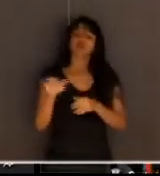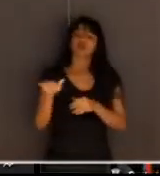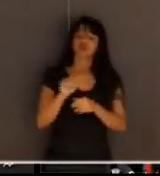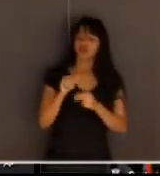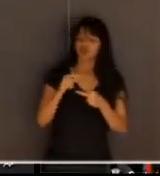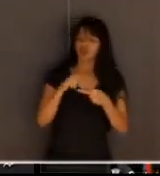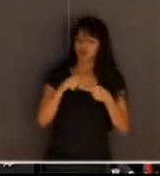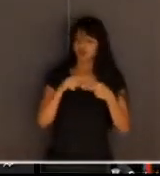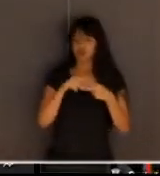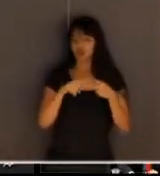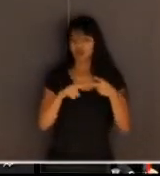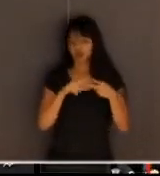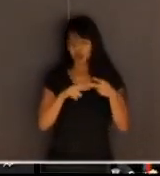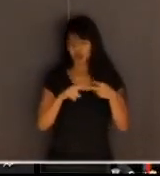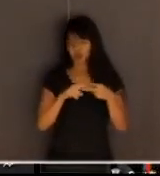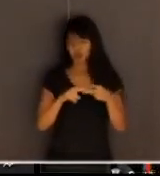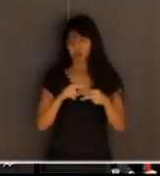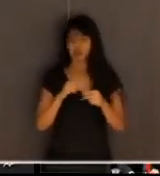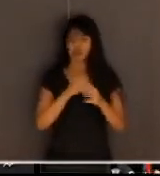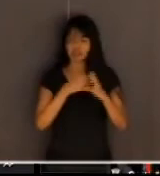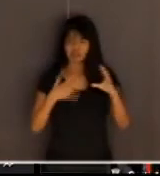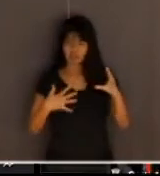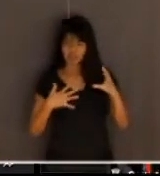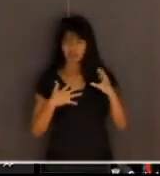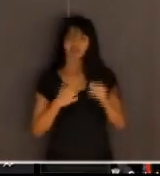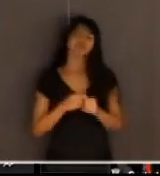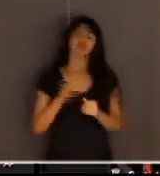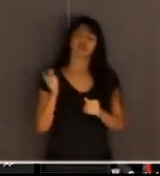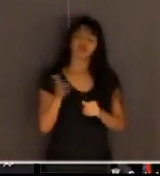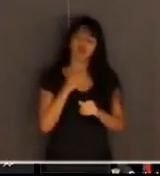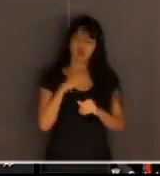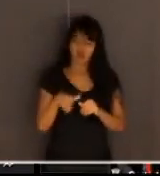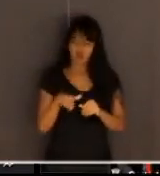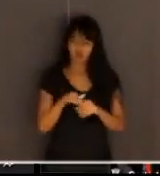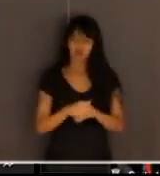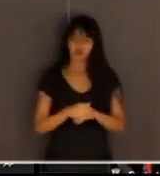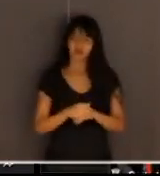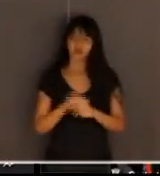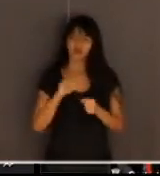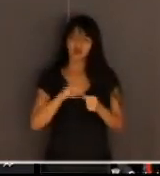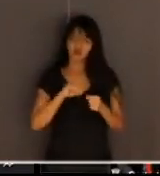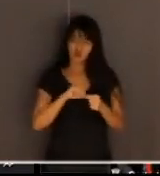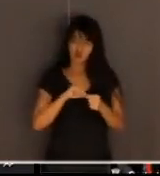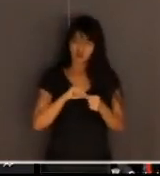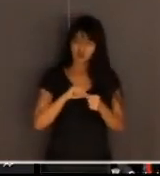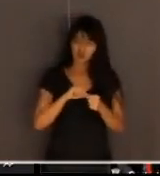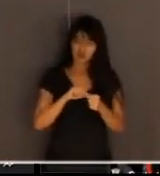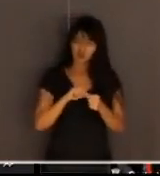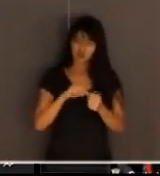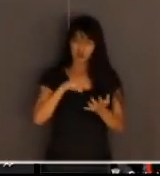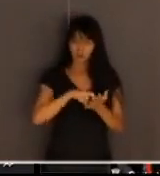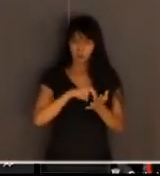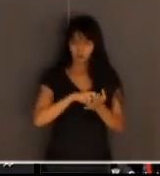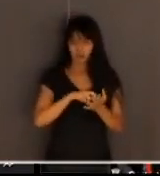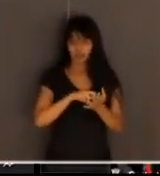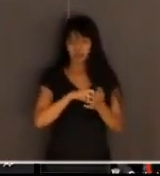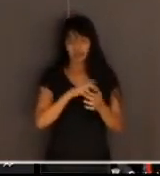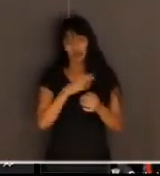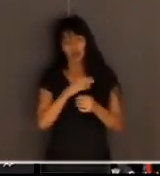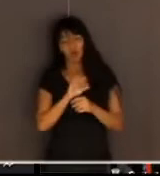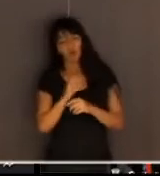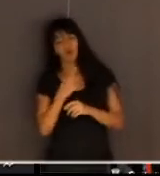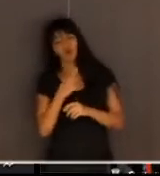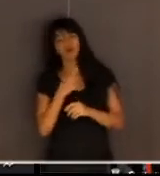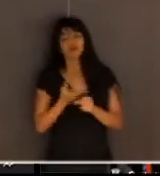de custódia e a questão da nulidade quanto à execução da pena igual ou superior a 15